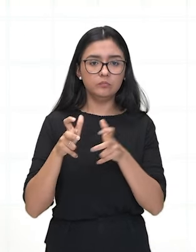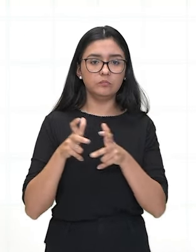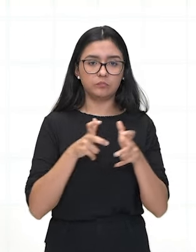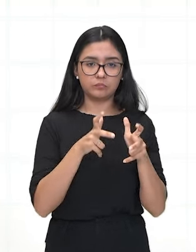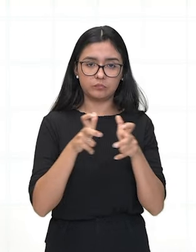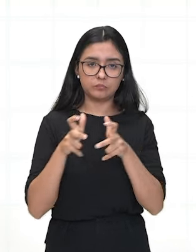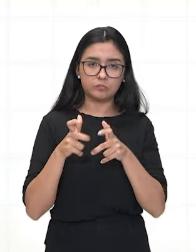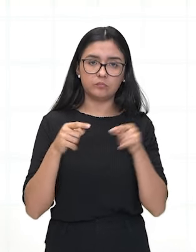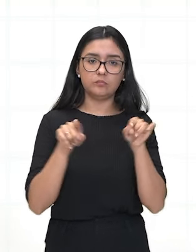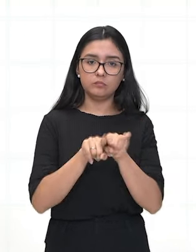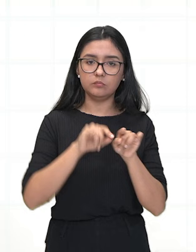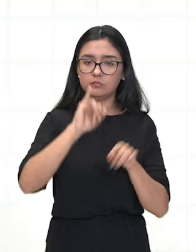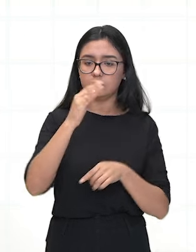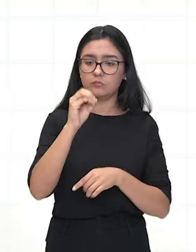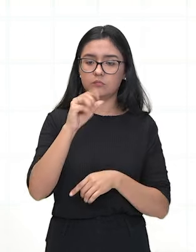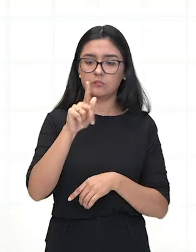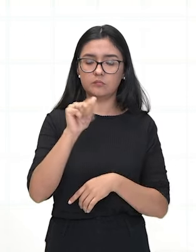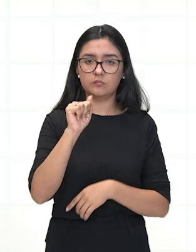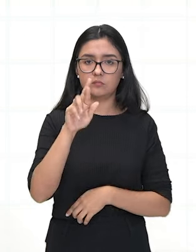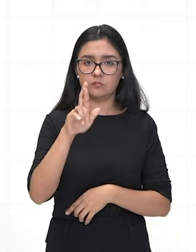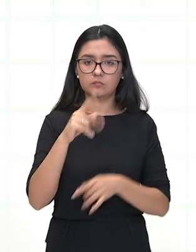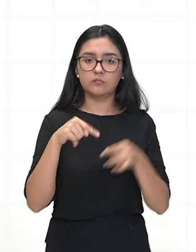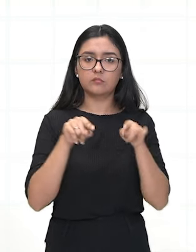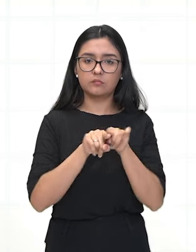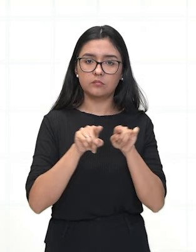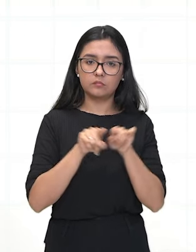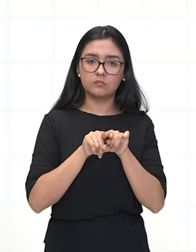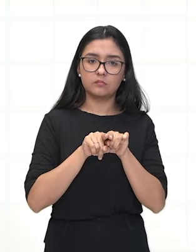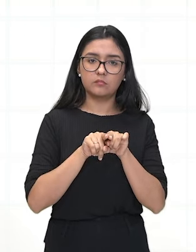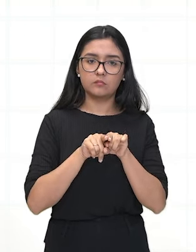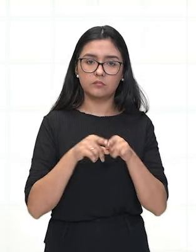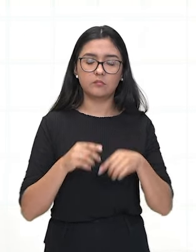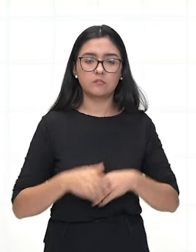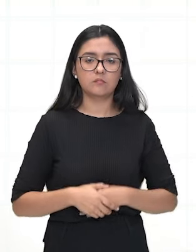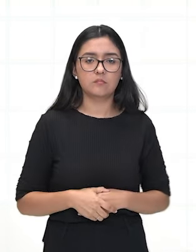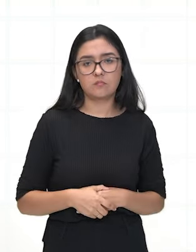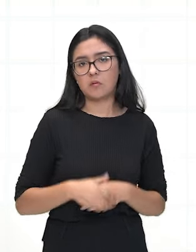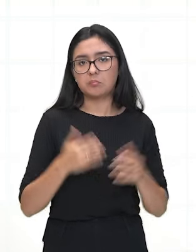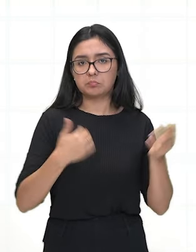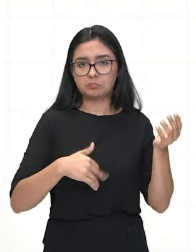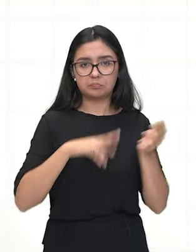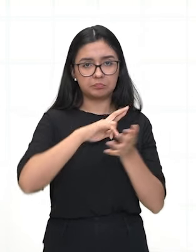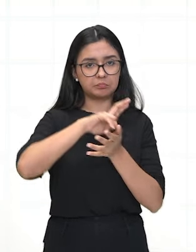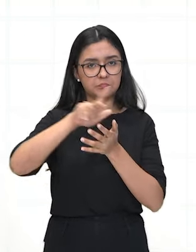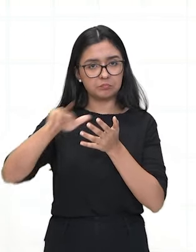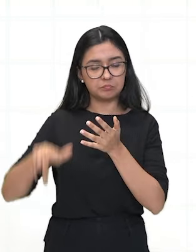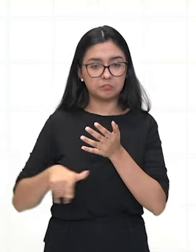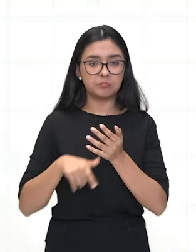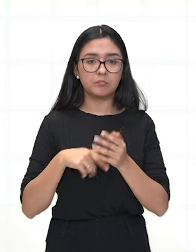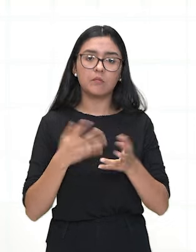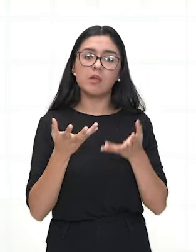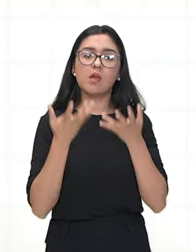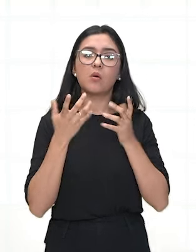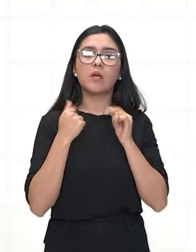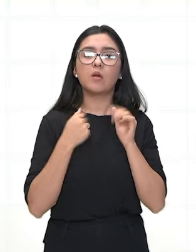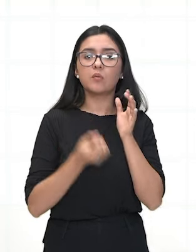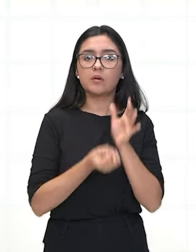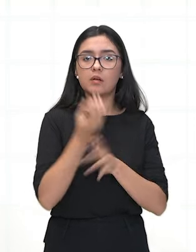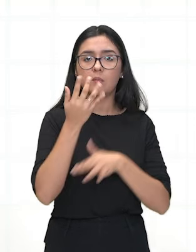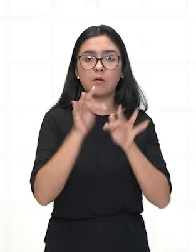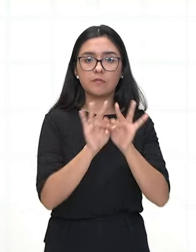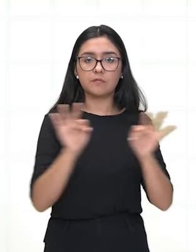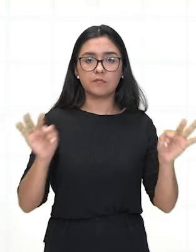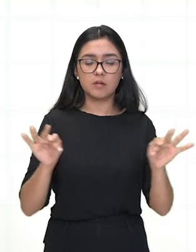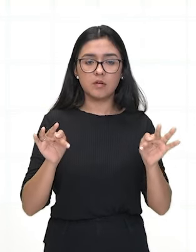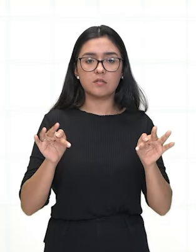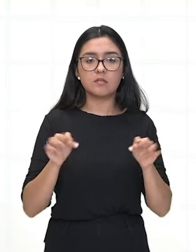jogar certo e também tocar instrumentos musicais então eu quero fazer uma frase e dizer